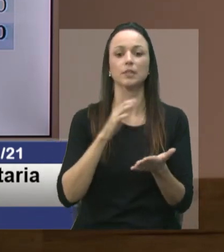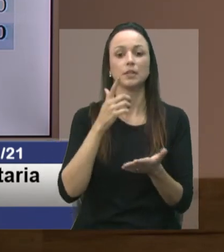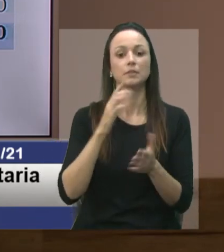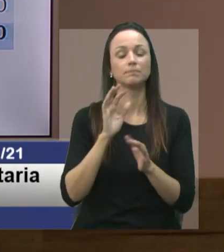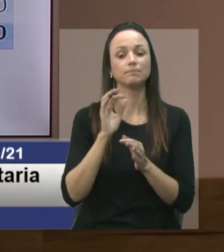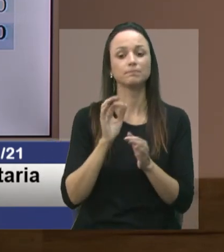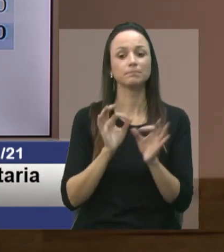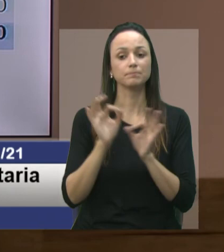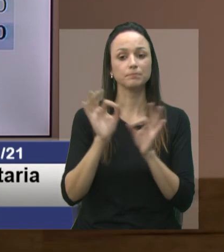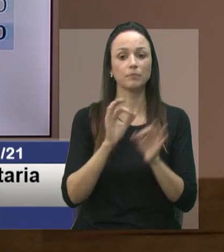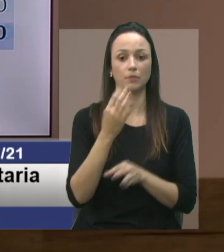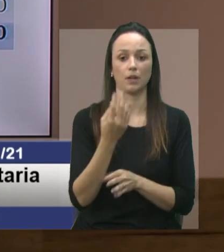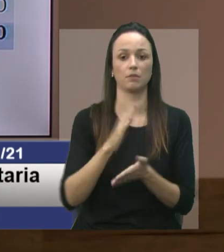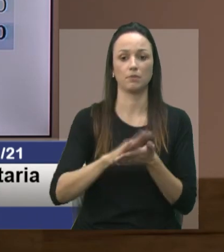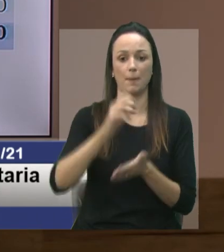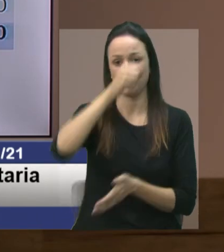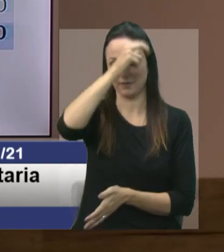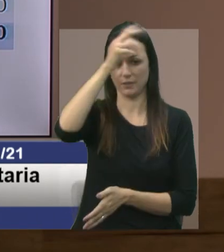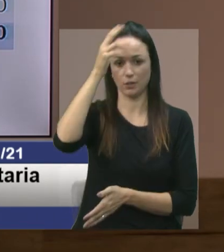da Prefeitura de